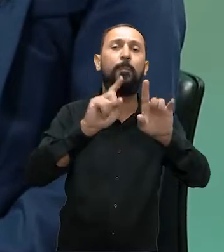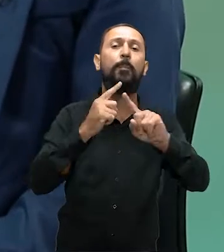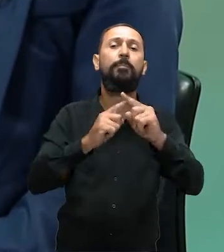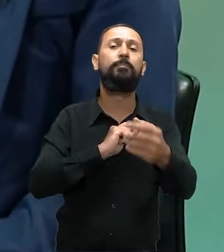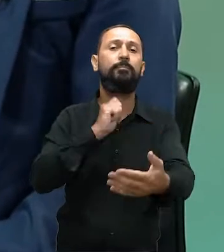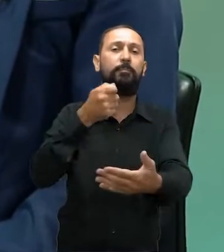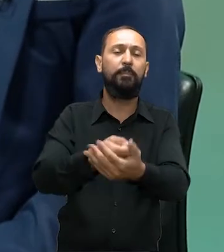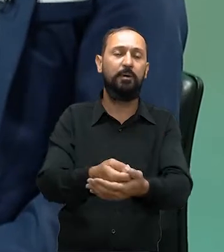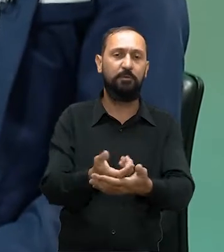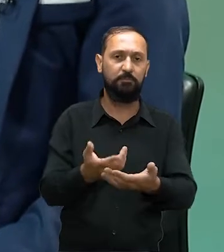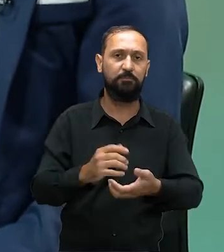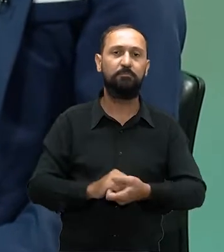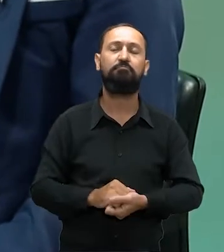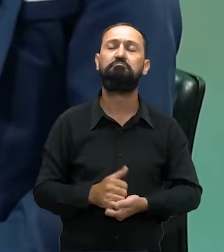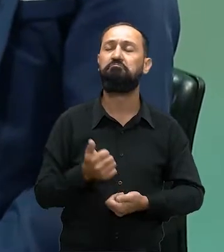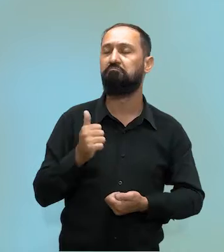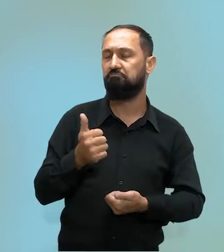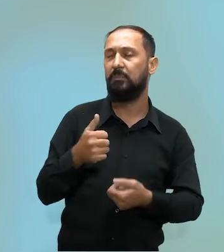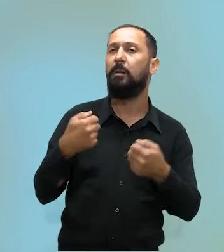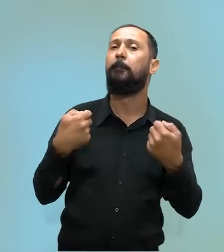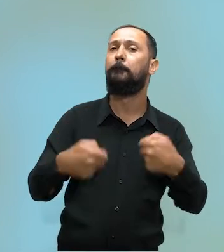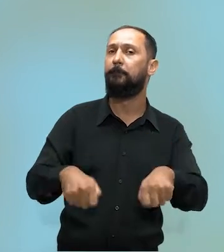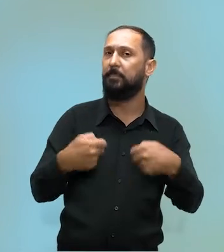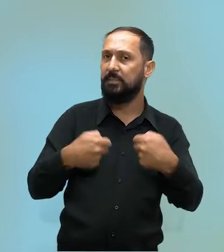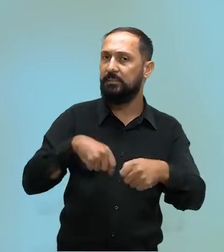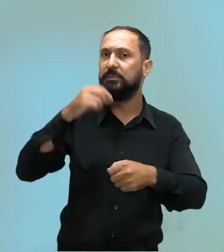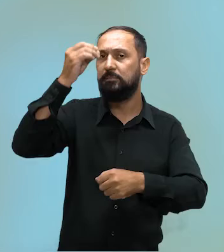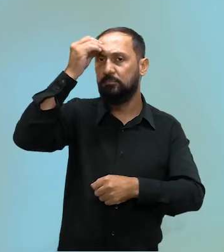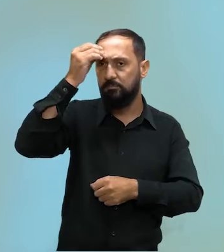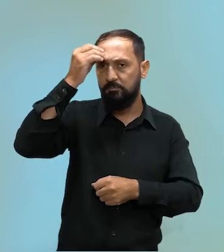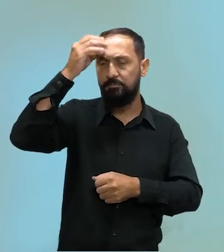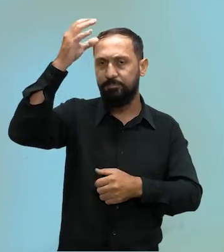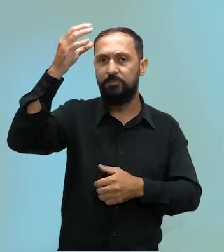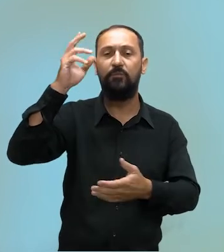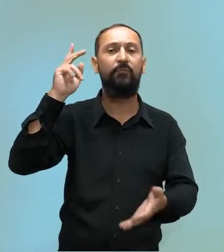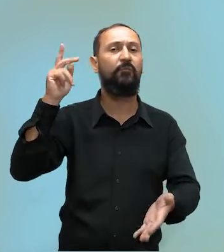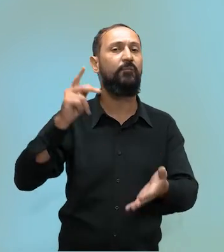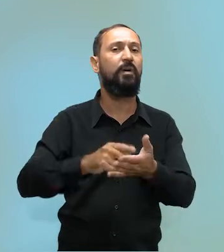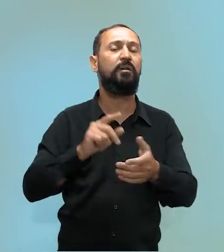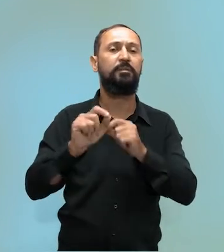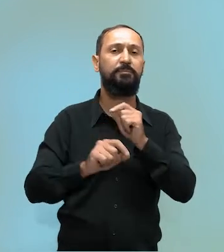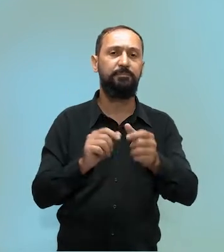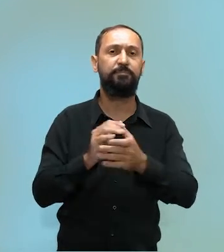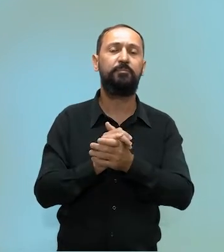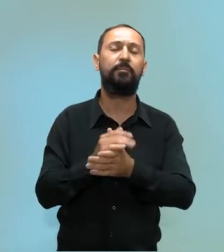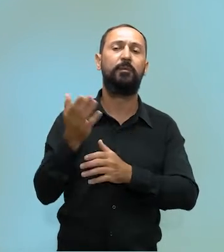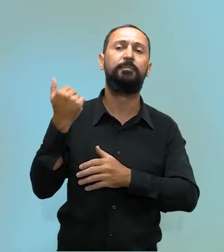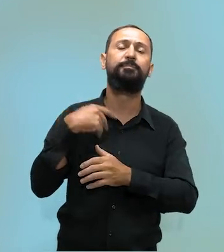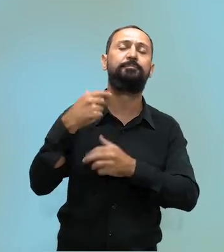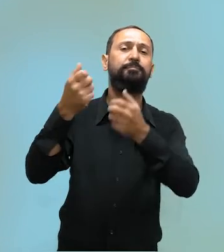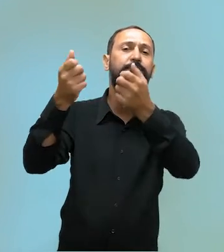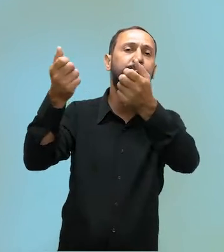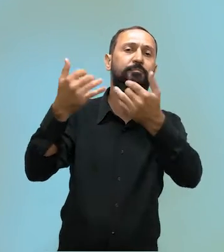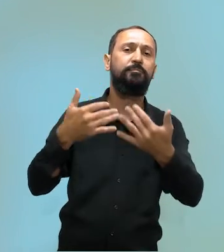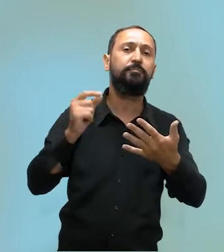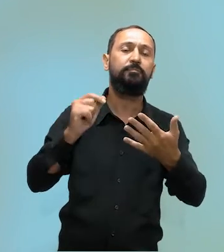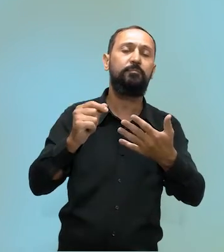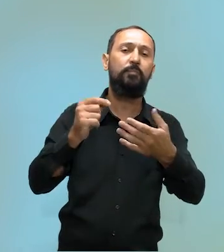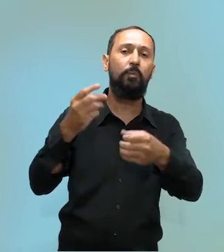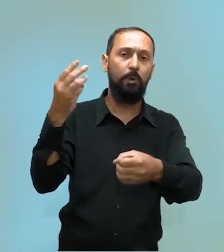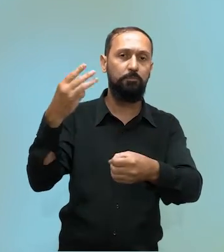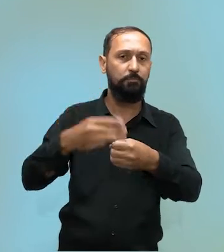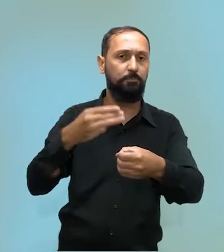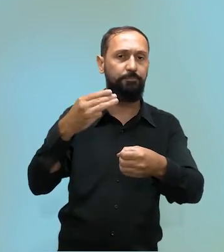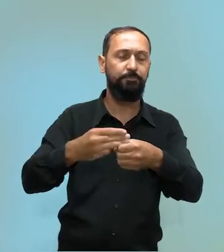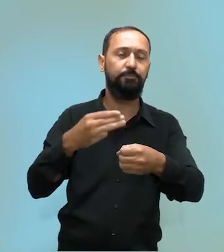entender por que ele paga tributo. É isso aí, Carlos. A gente tem que desenvolver uma consciência cidadã, né? E você estava falando agora há pouco também sobre